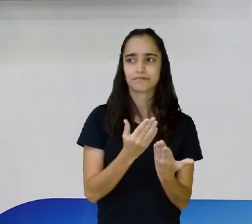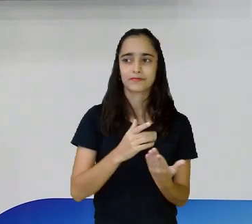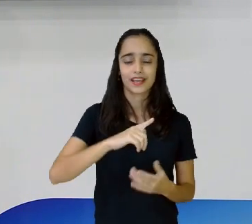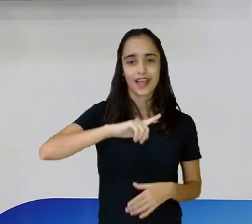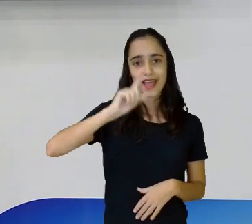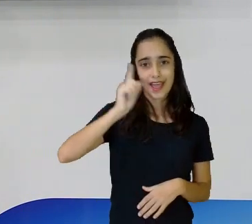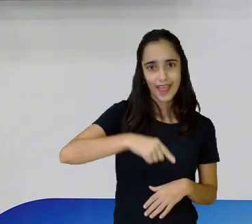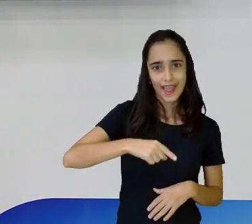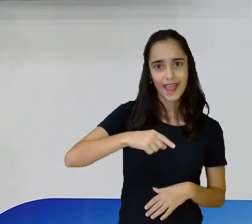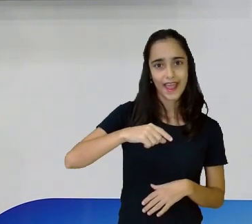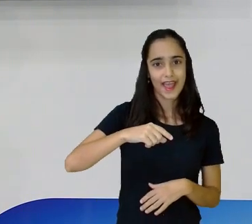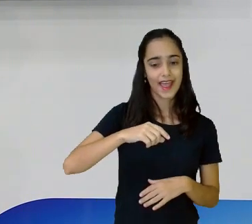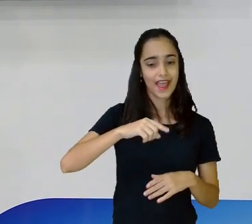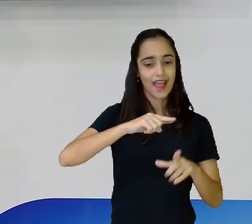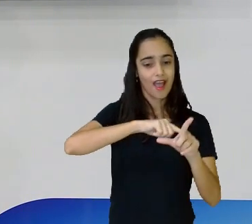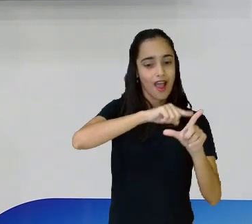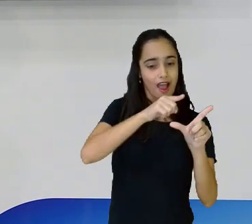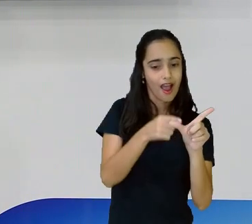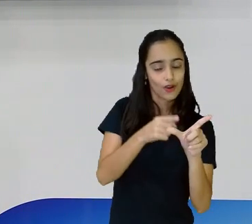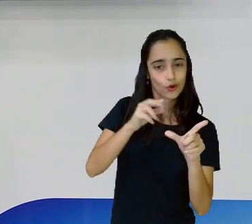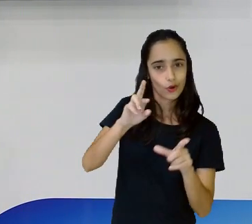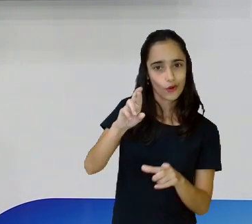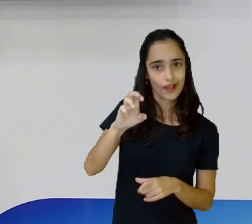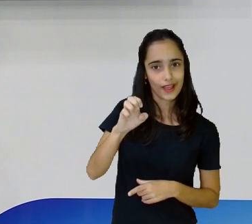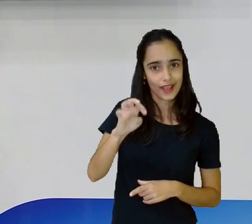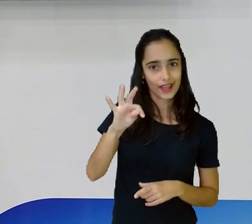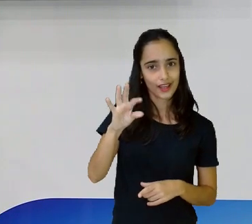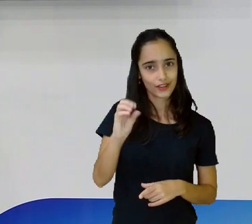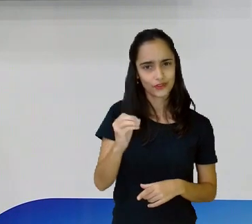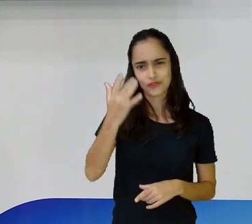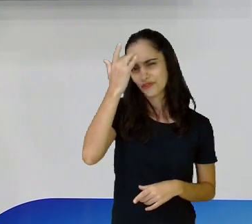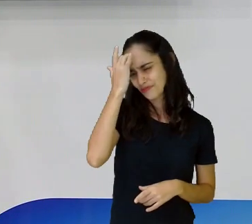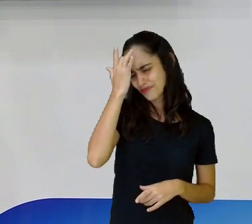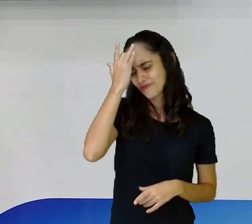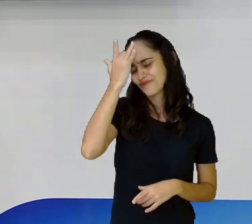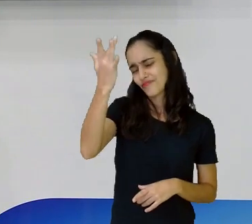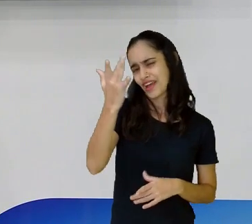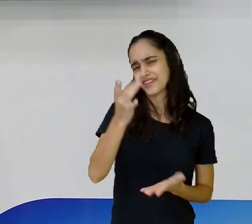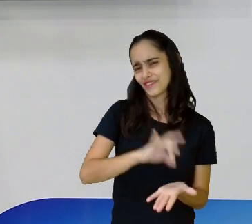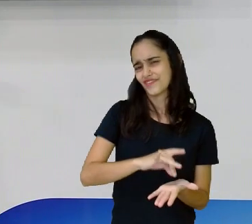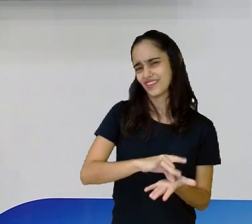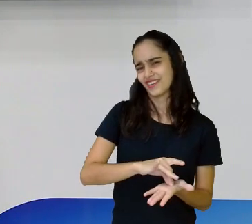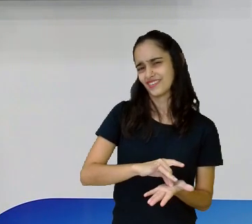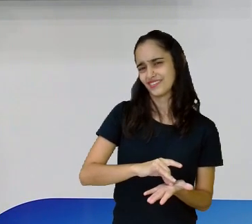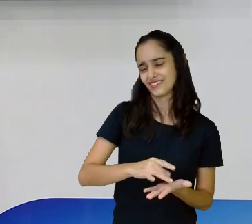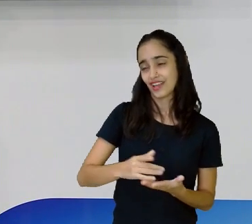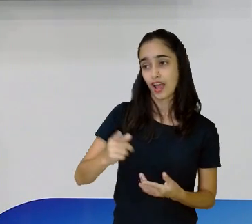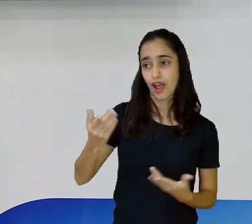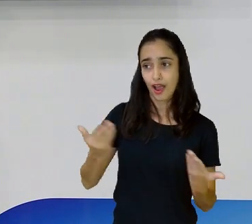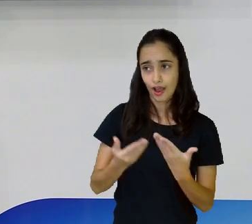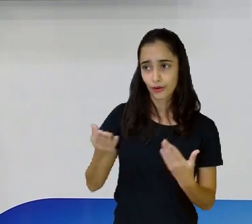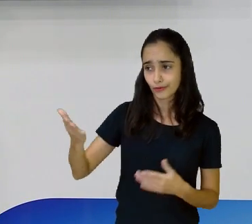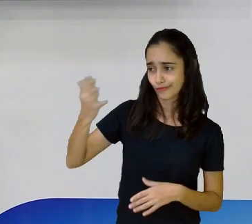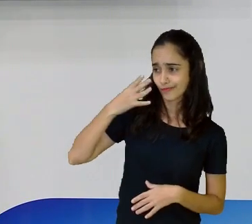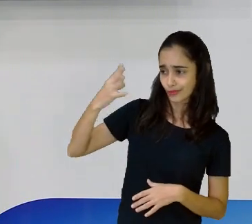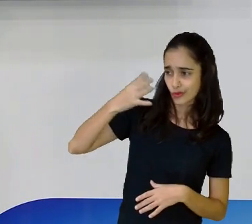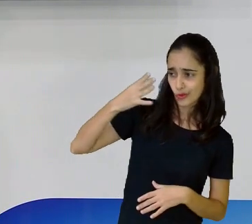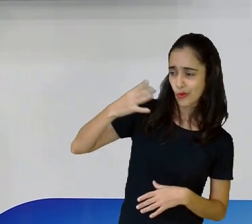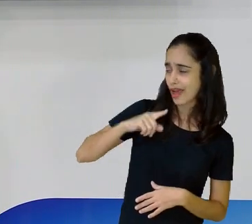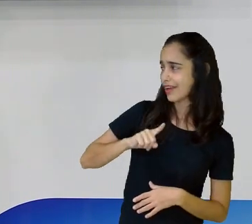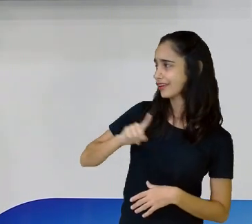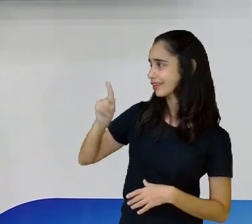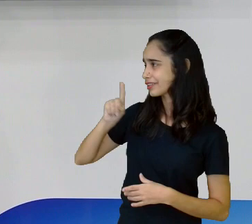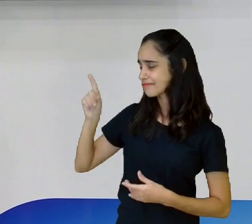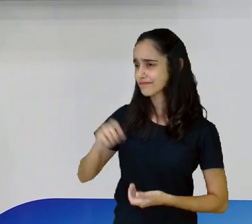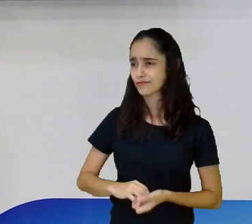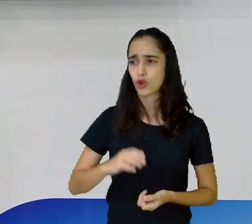Ângulo reto, né? Muito fácil, gente. Muito fácil, ó. Ângulo obtuso.